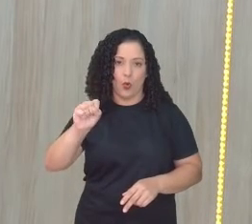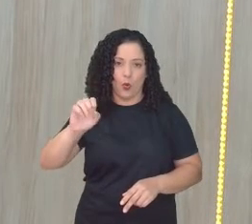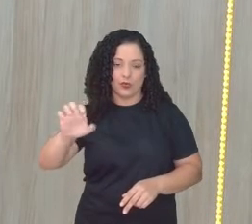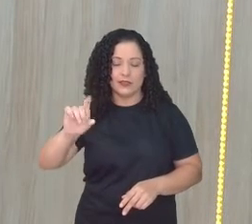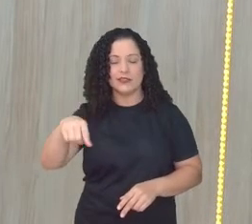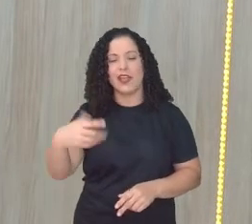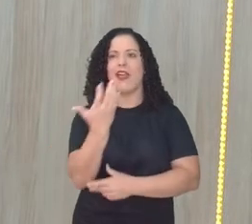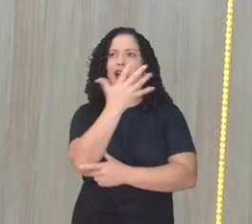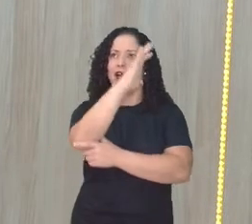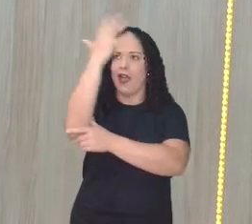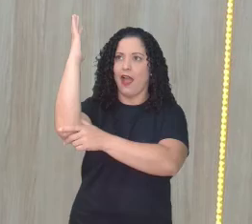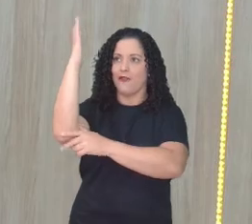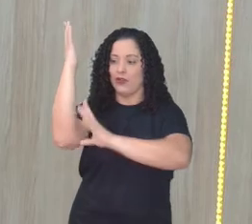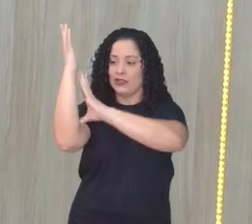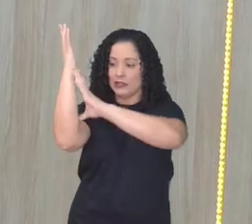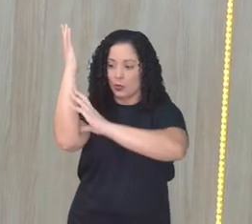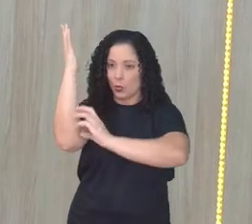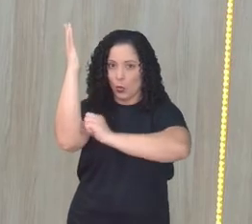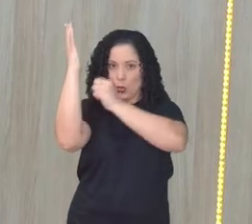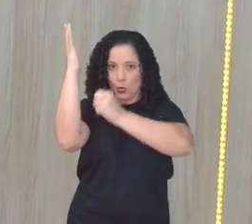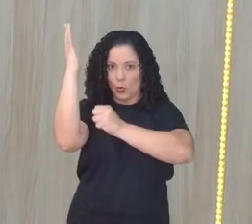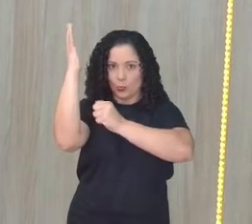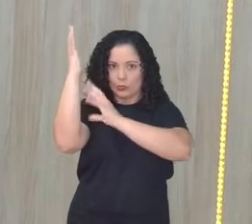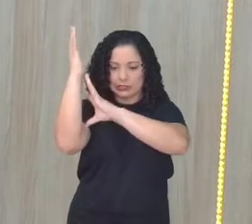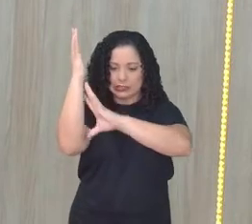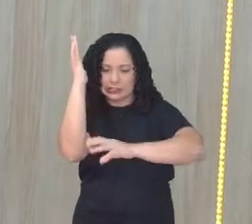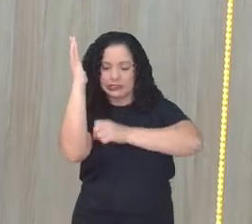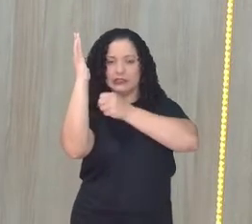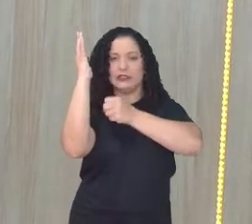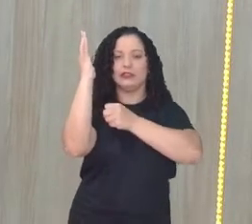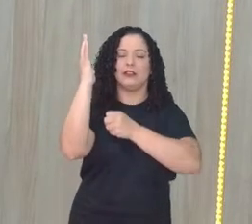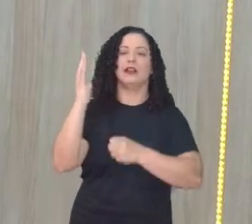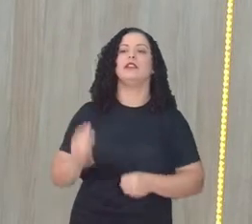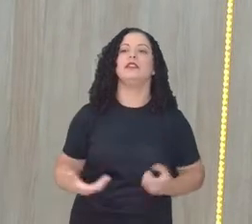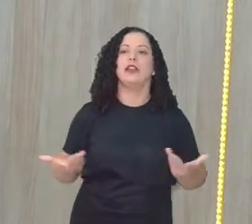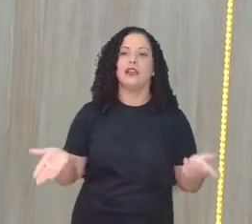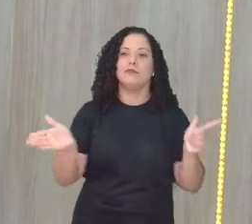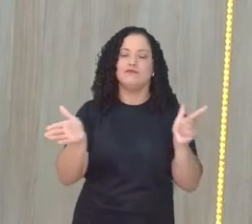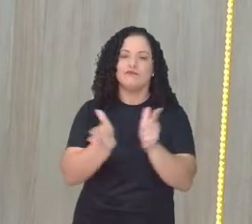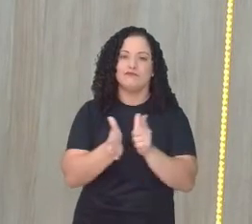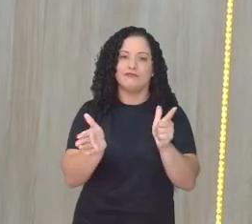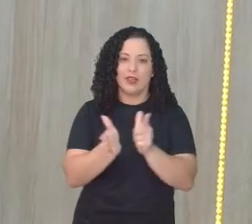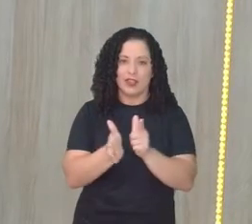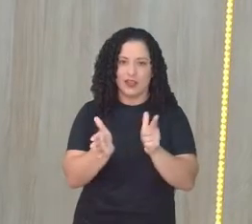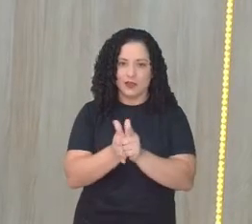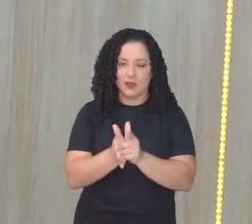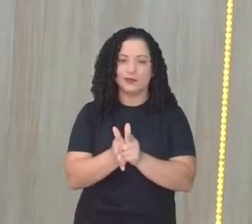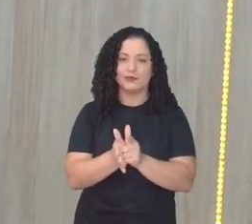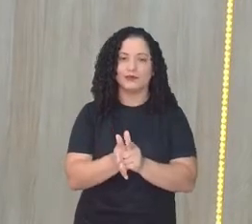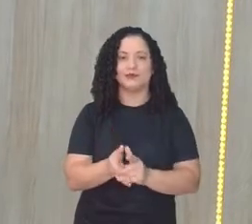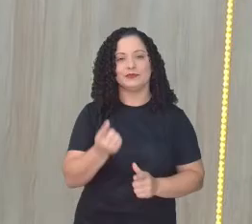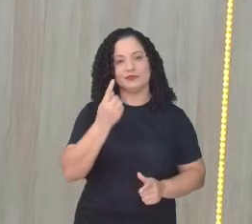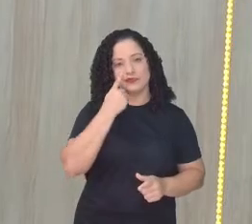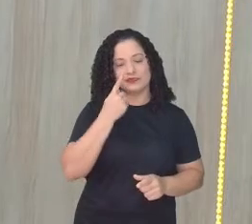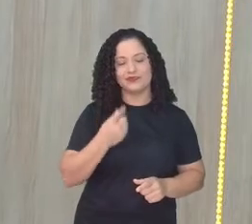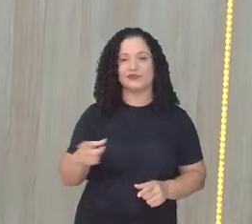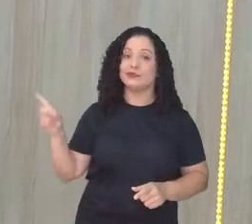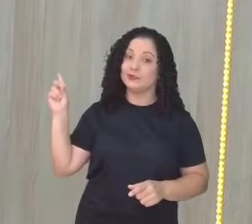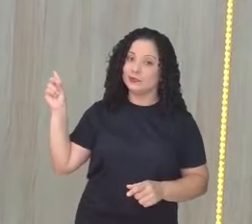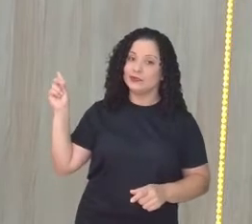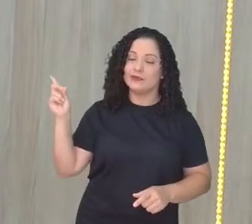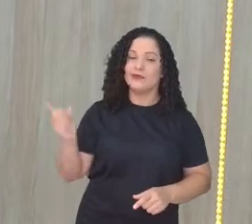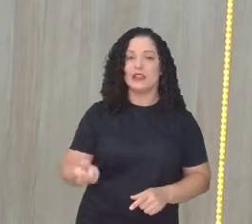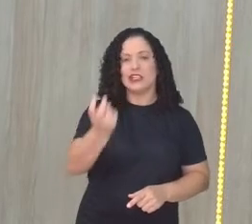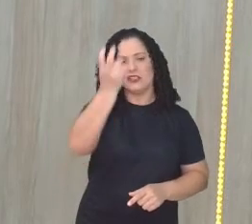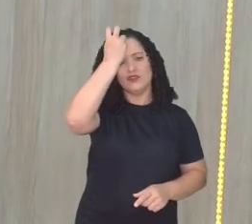bem específicas. E nesse sentido, o papel, como a gente já mostrou também, ele era fabricado no Egito,